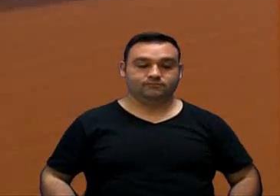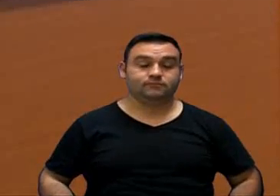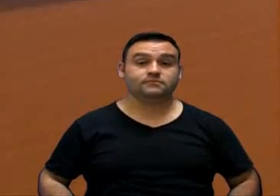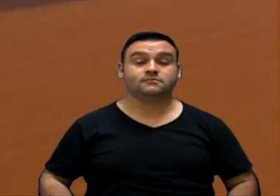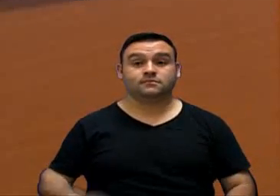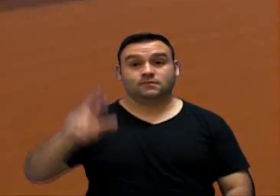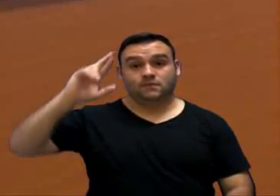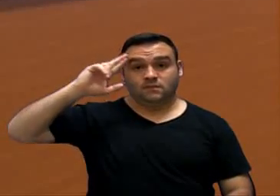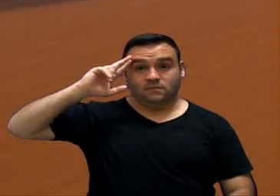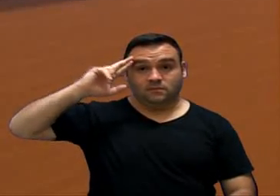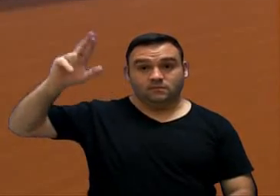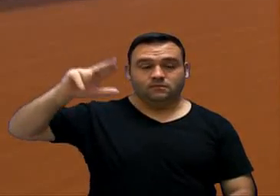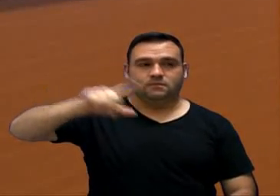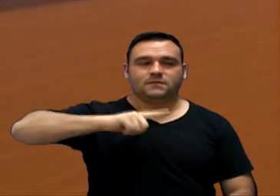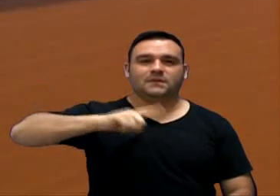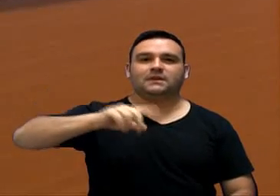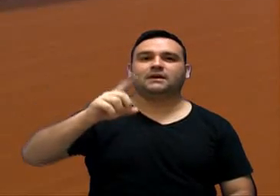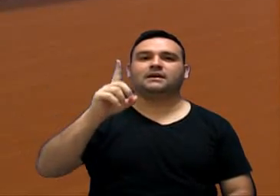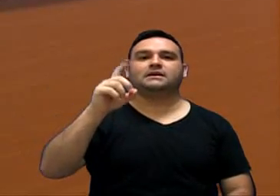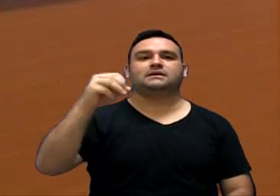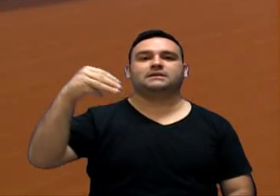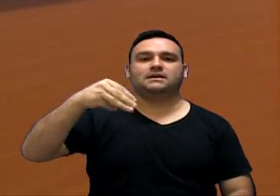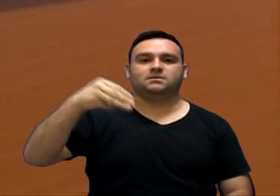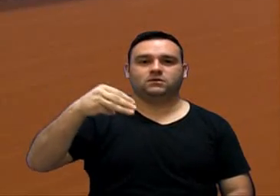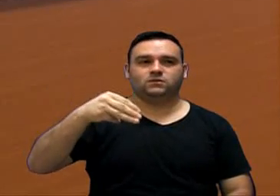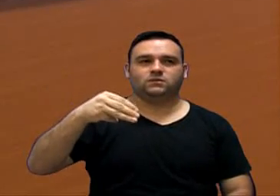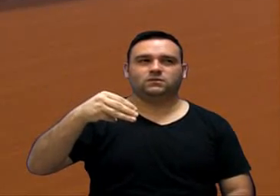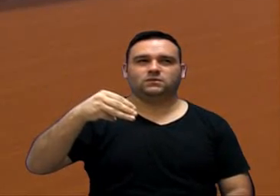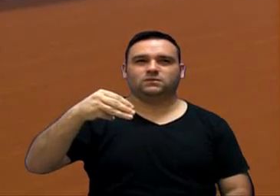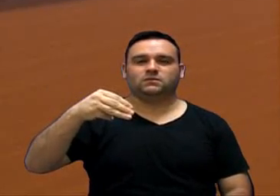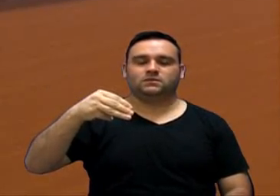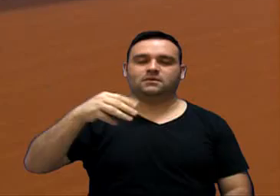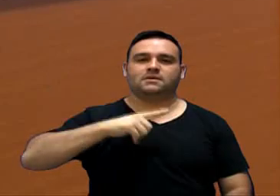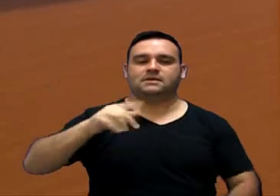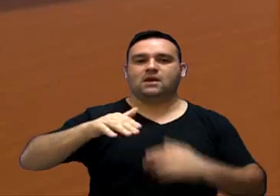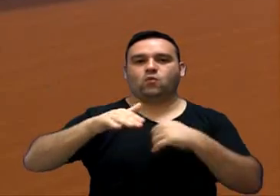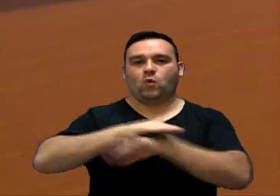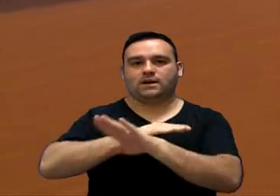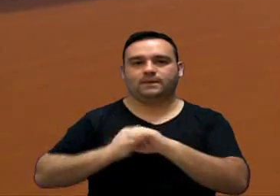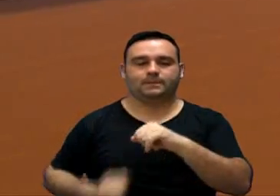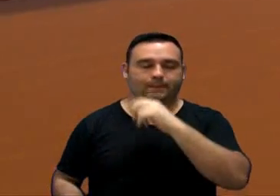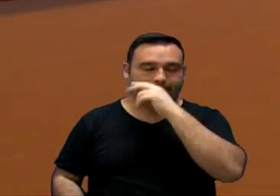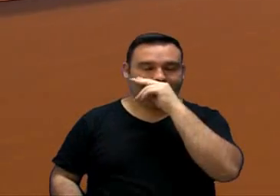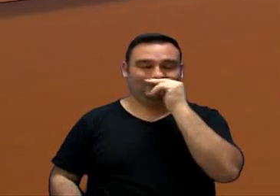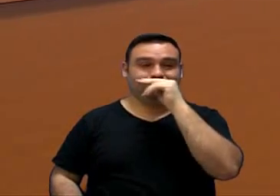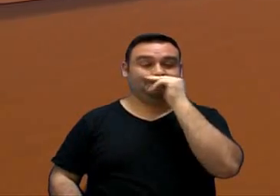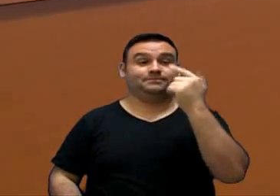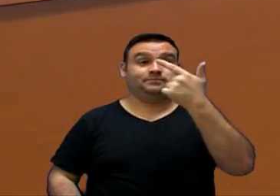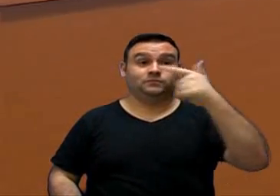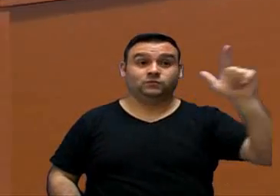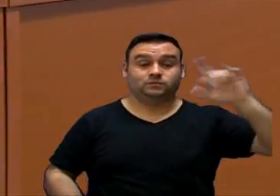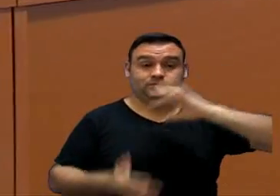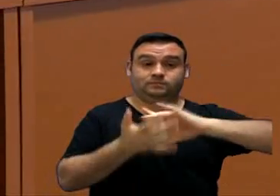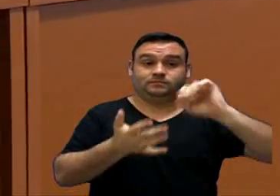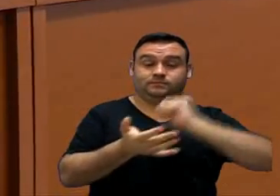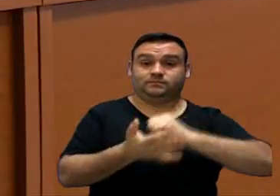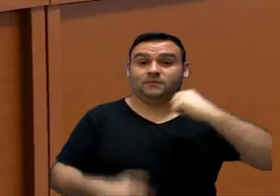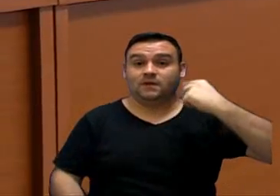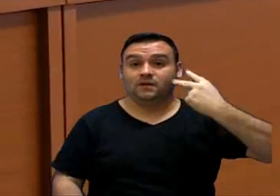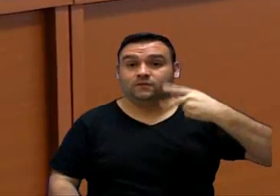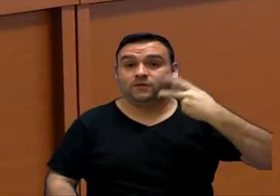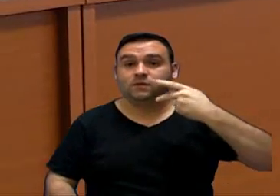Vossa Excelência fica com 10 minutos e 57 segundos reservado. Próximo inscrito,